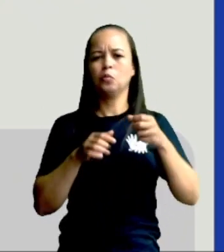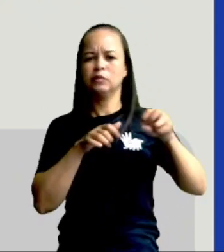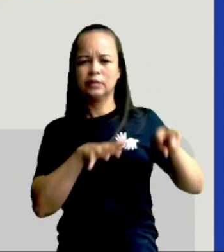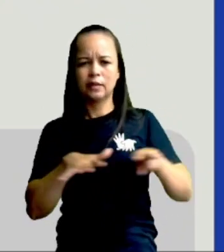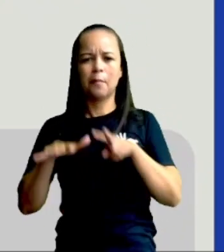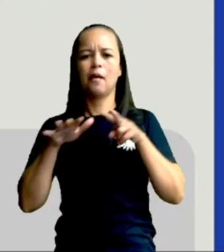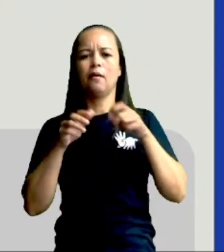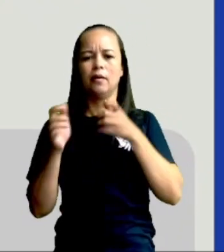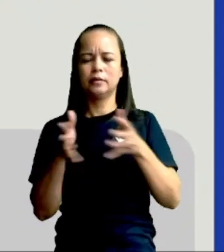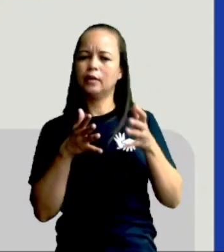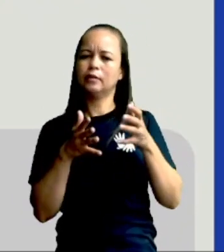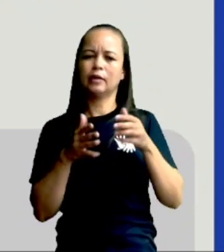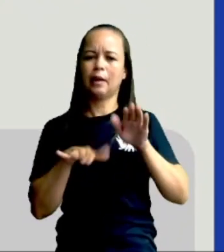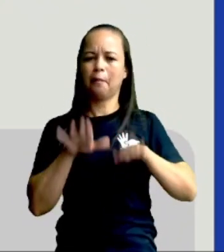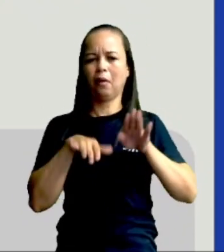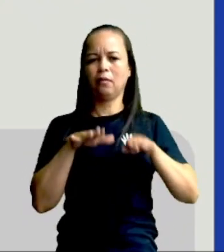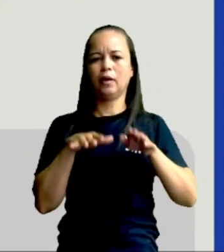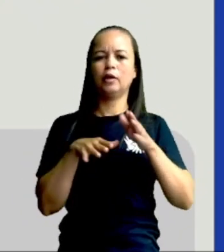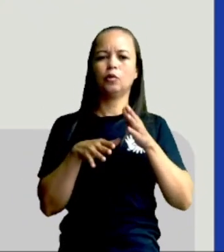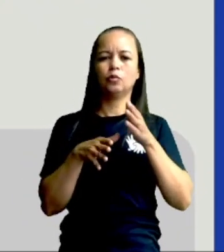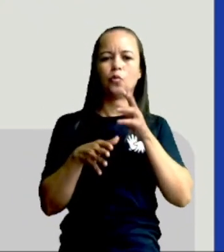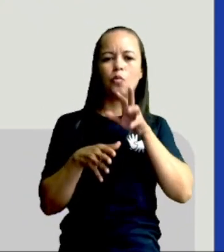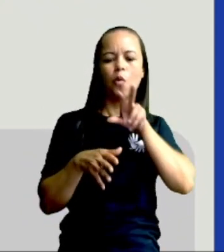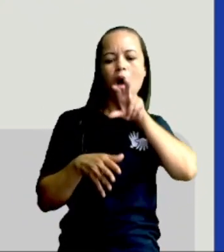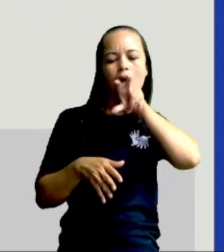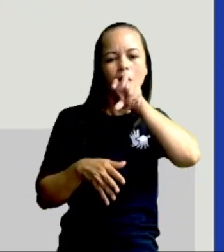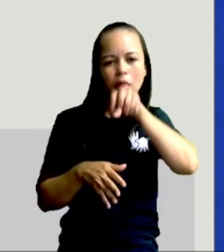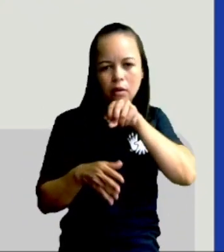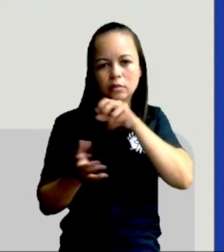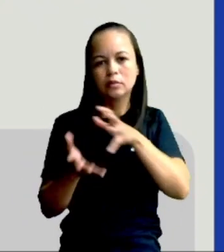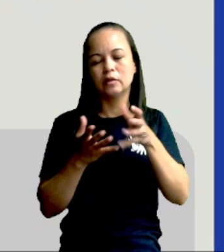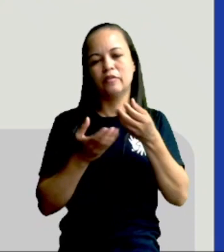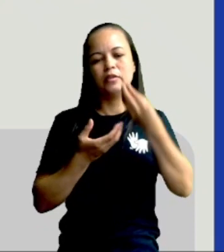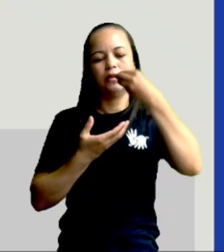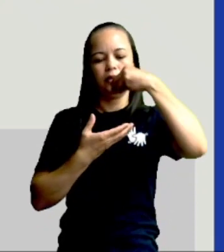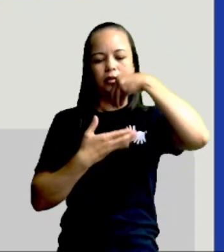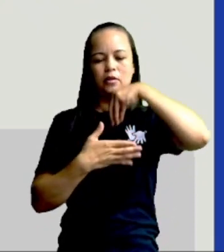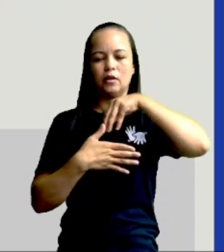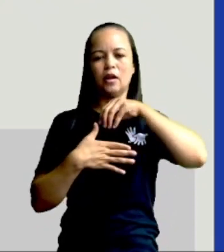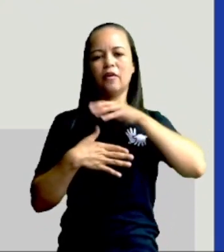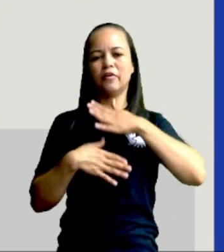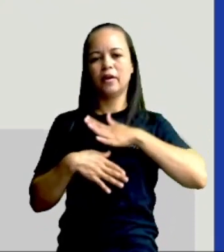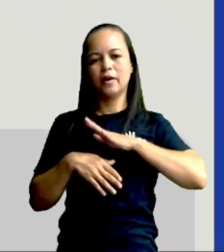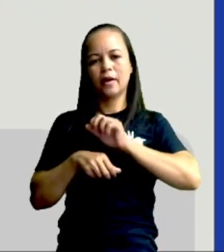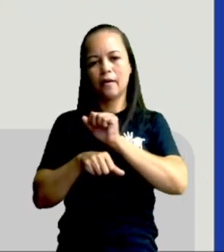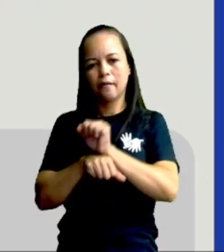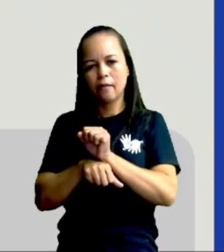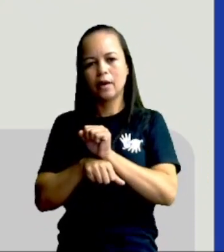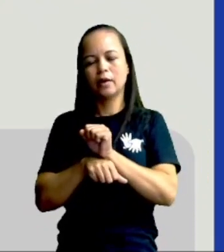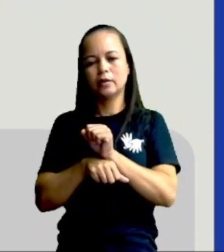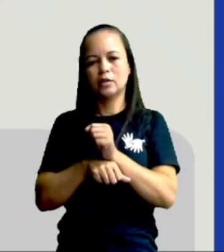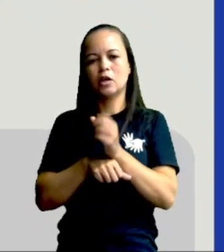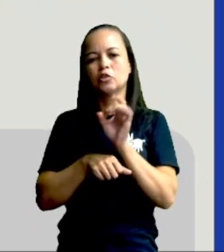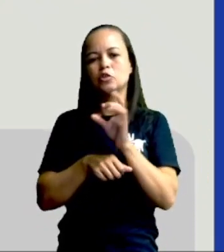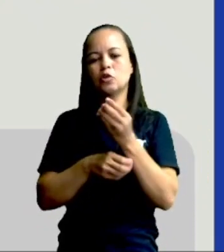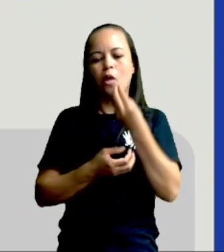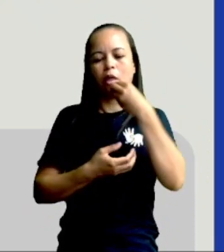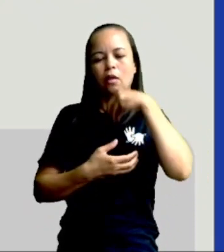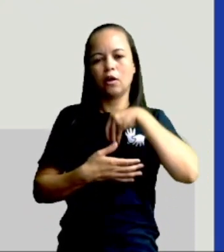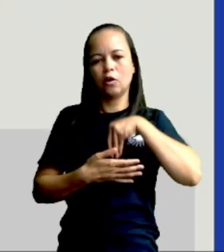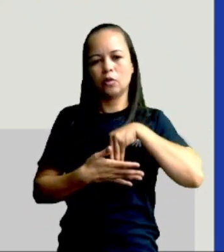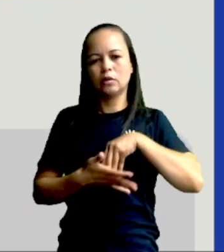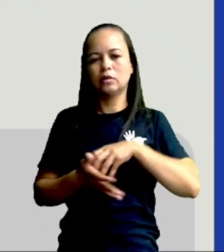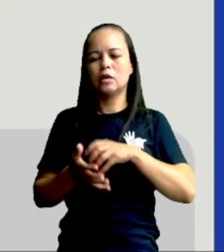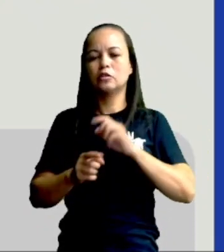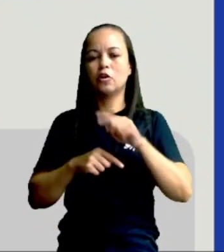tamanho da presa que se alimentou, só fazendo digestão daquele alimento. Então, ela vai ficar quietinha ali, somente digerindo aquele alimento, só vai